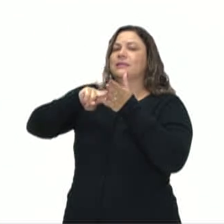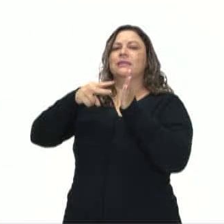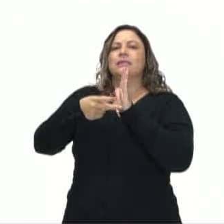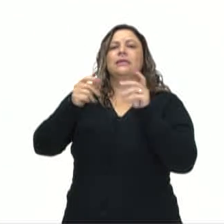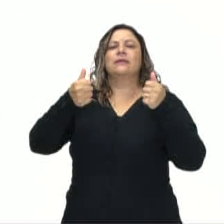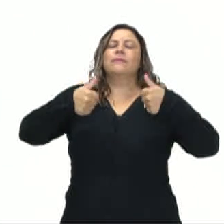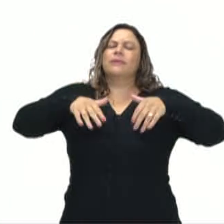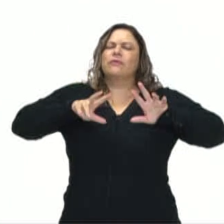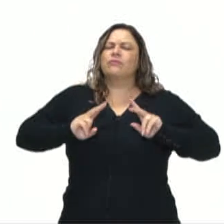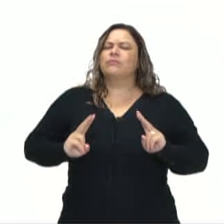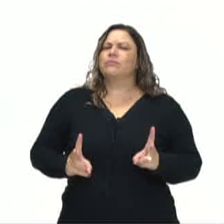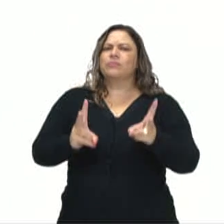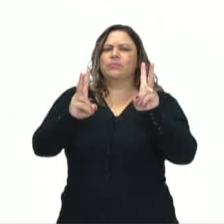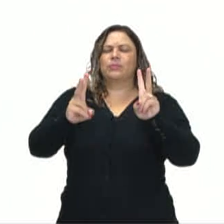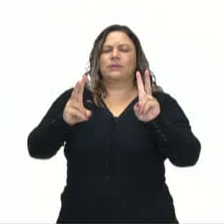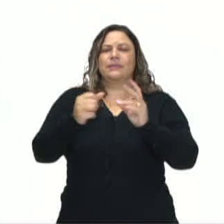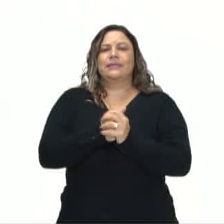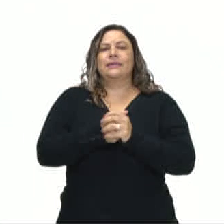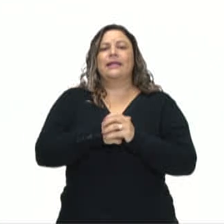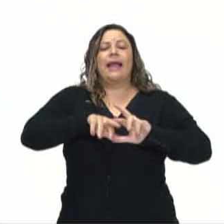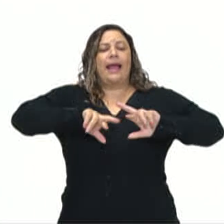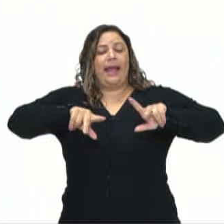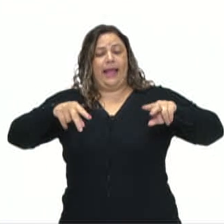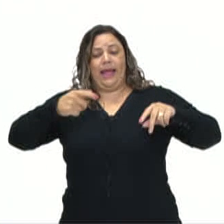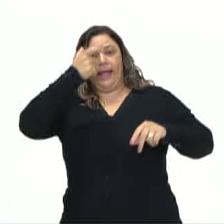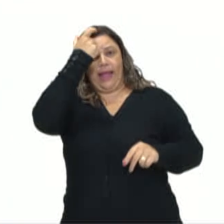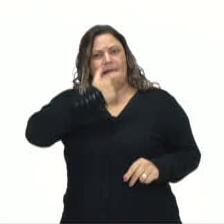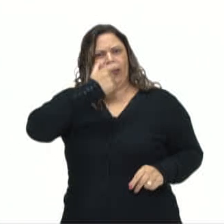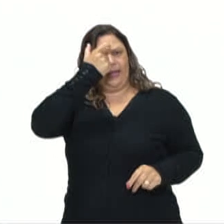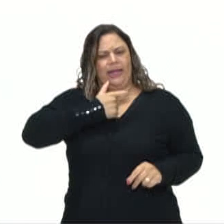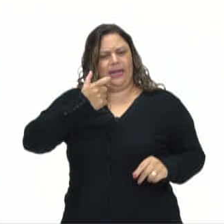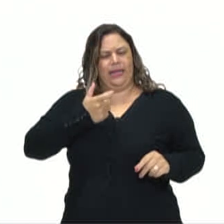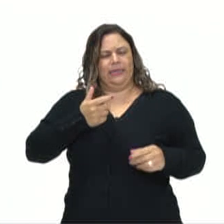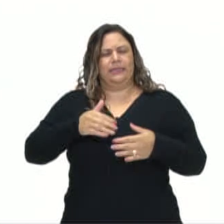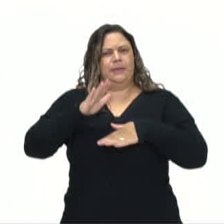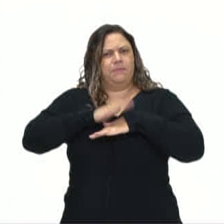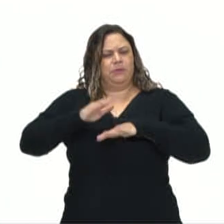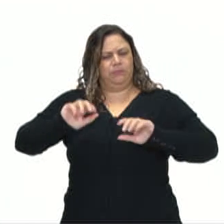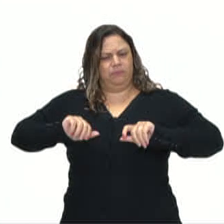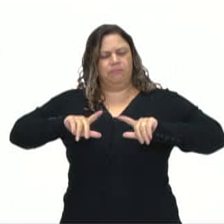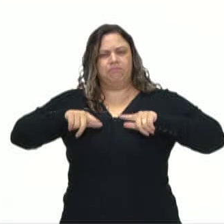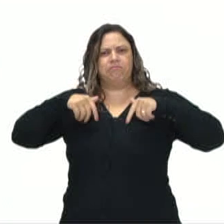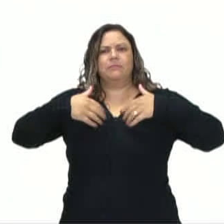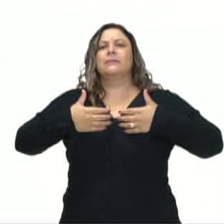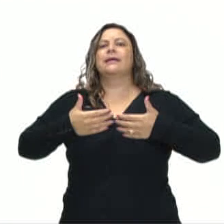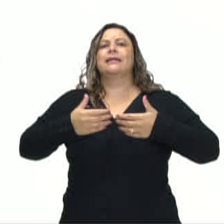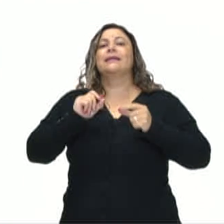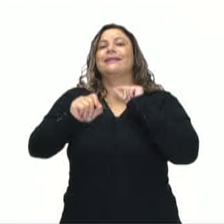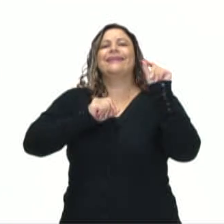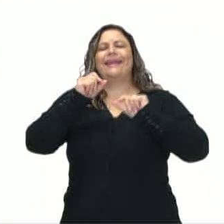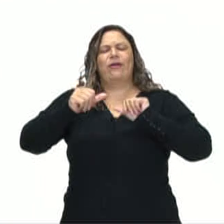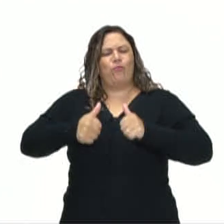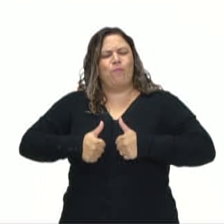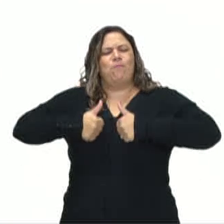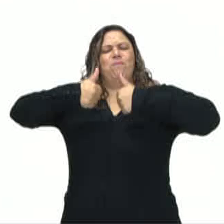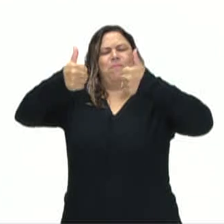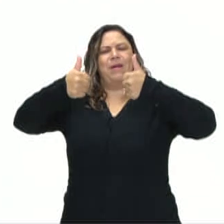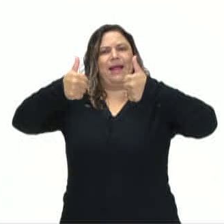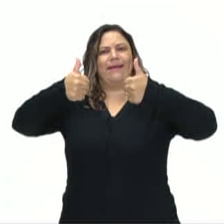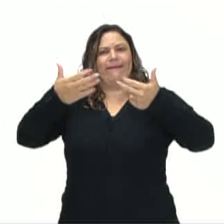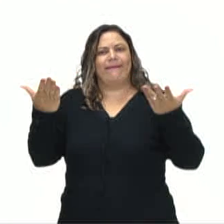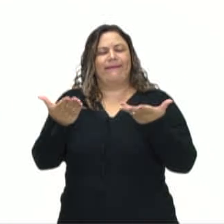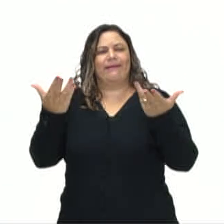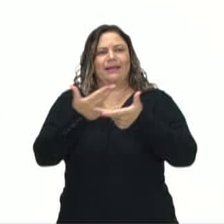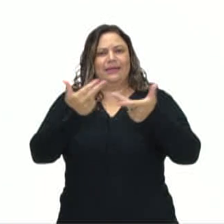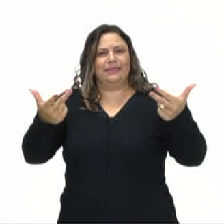caráter para querer o bem, excelência do comportamento, da ação que se desempenha. Por exemplo, a função